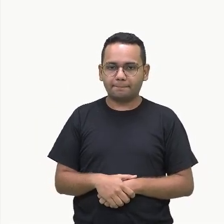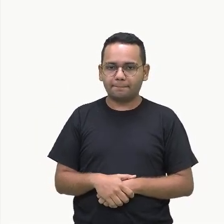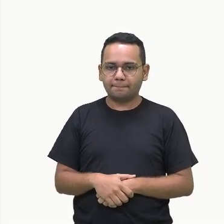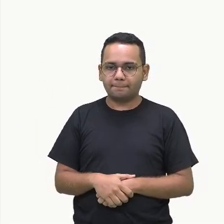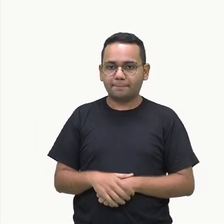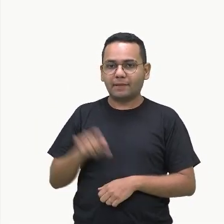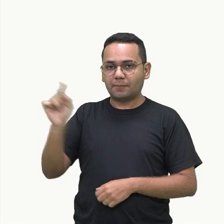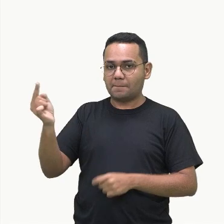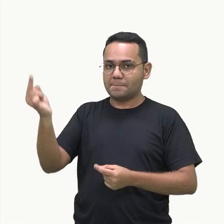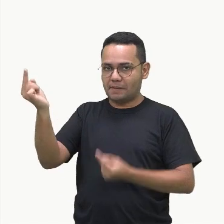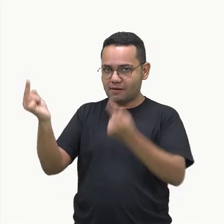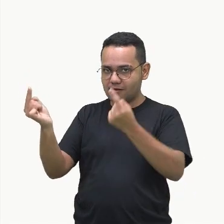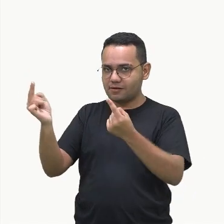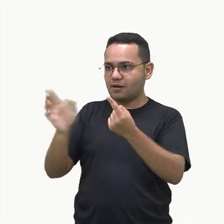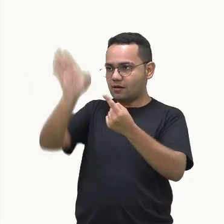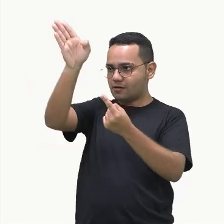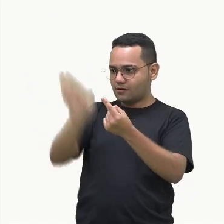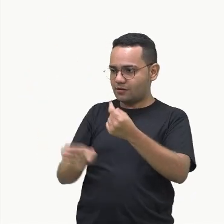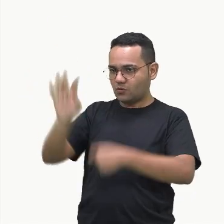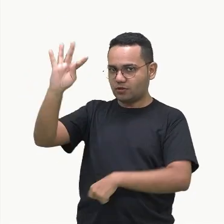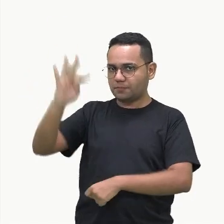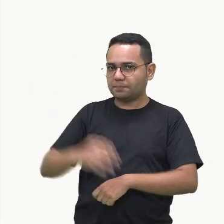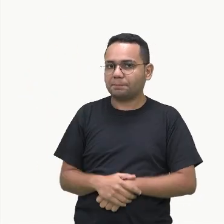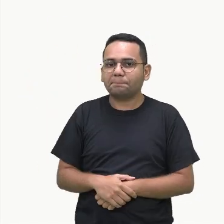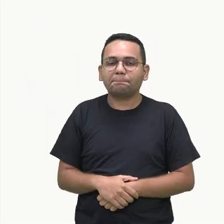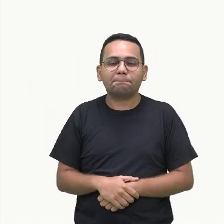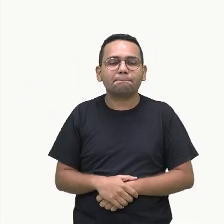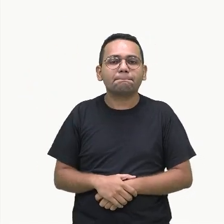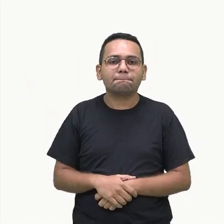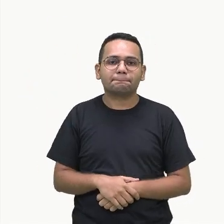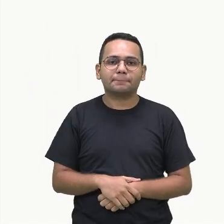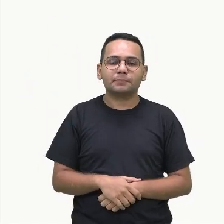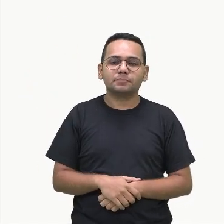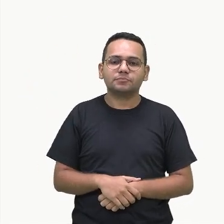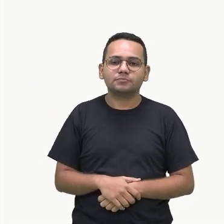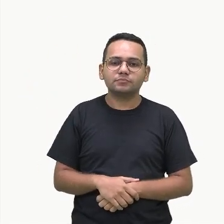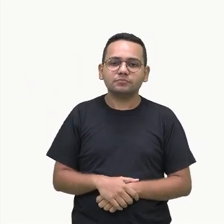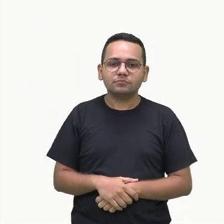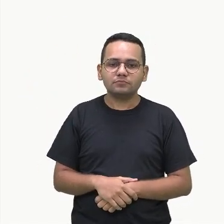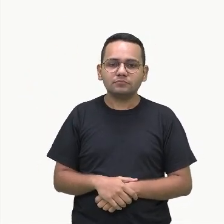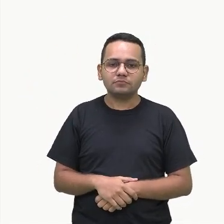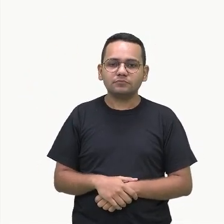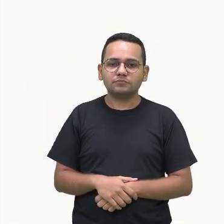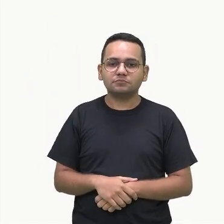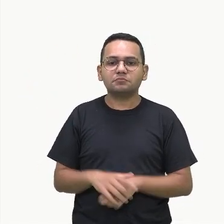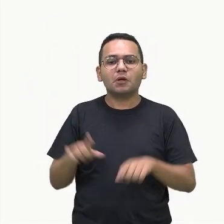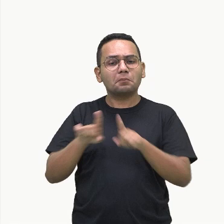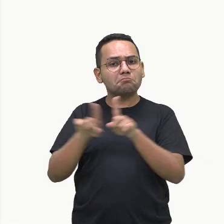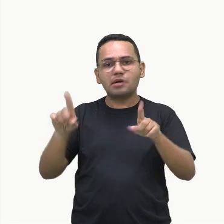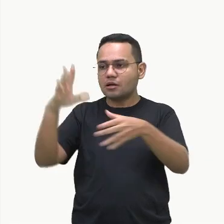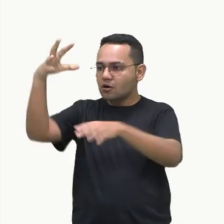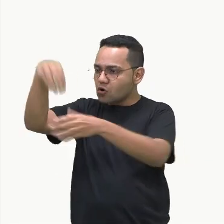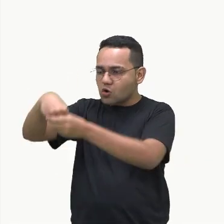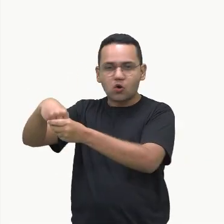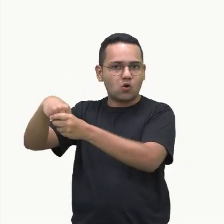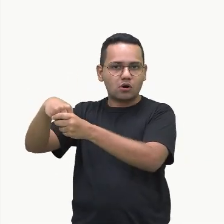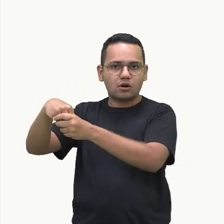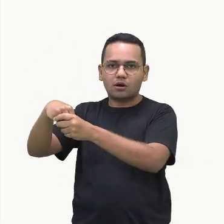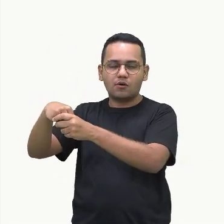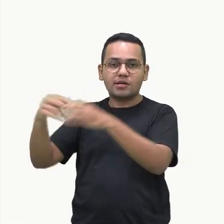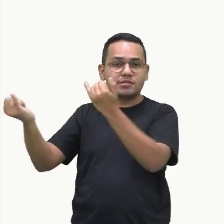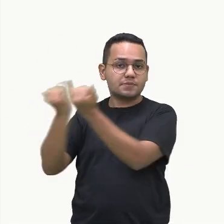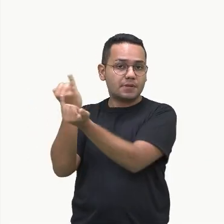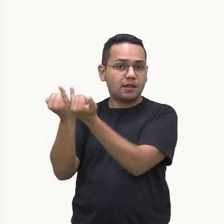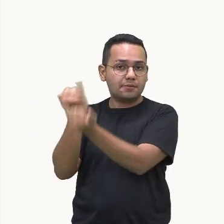em relação à transversal T, mas eles pertencem à mesma região, que é a